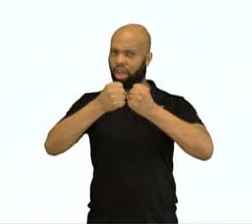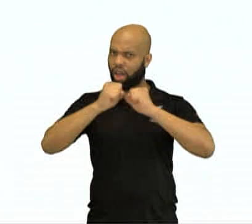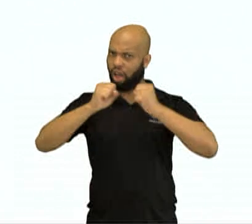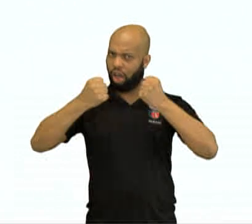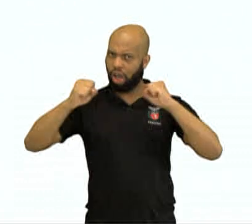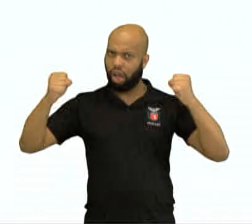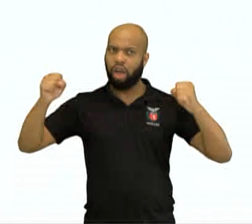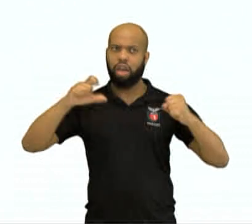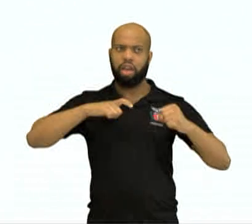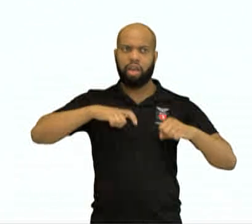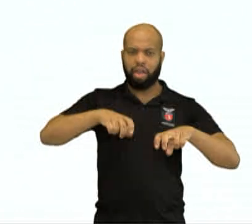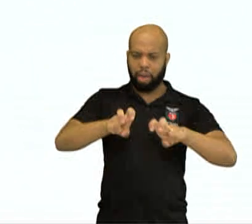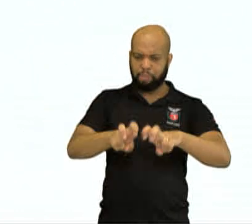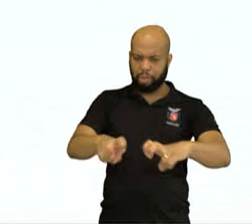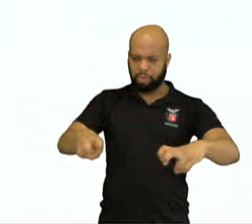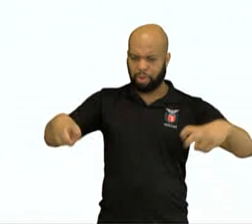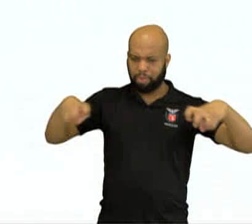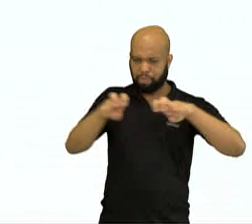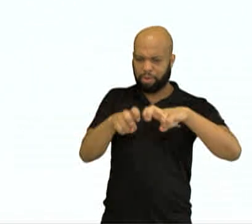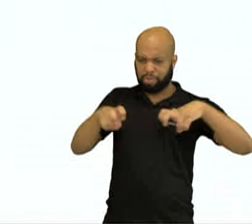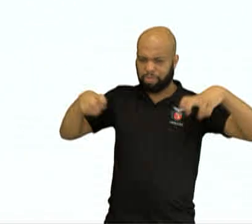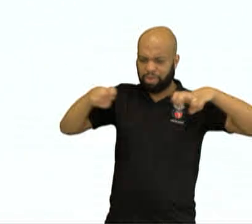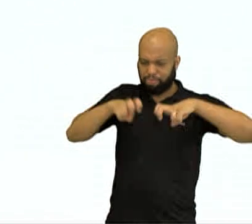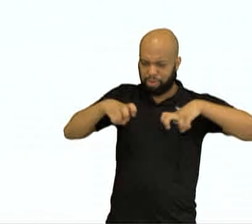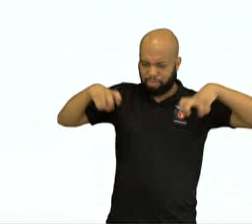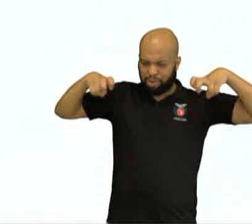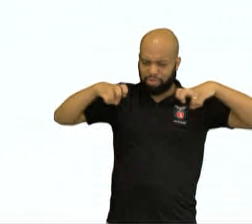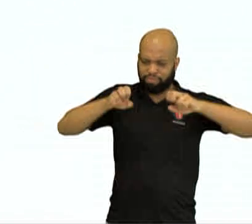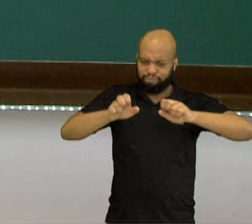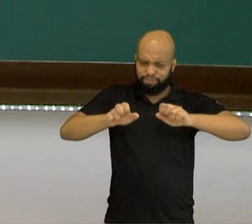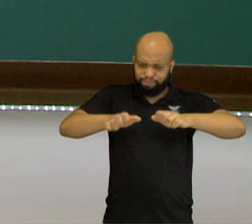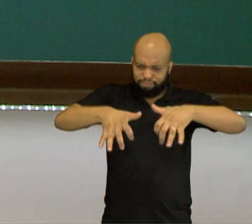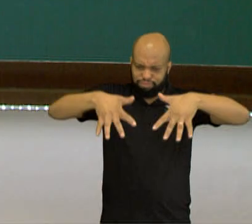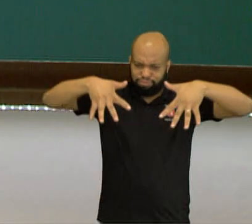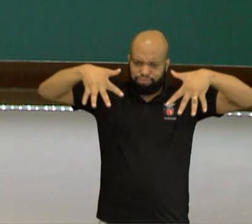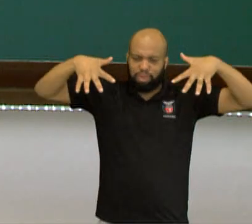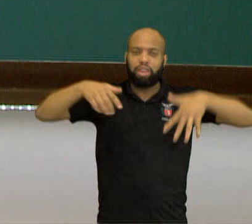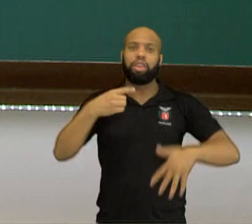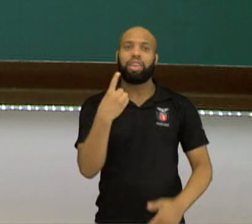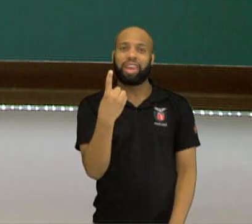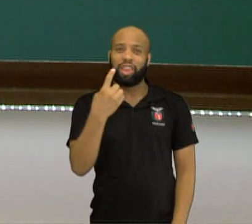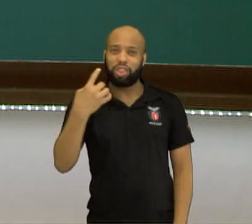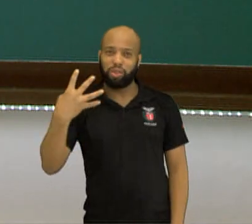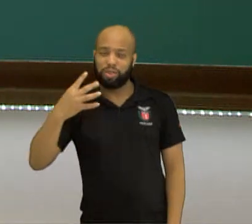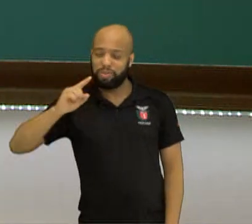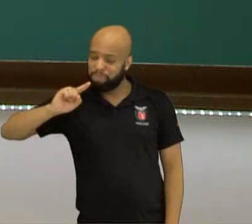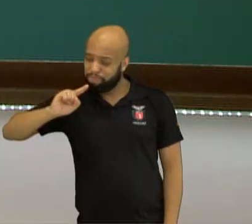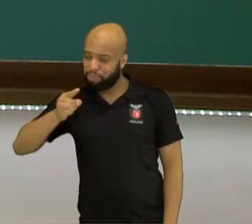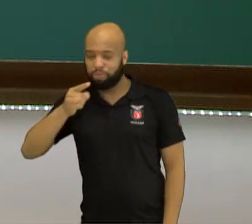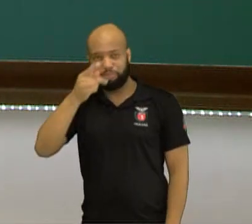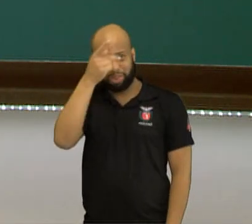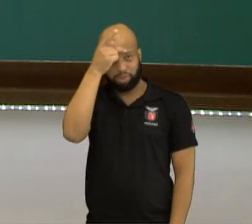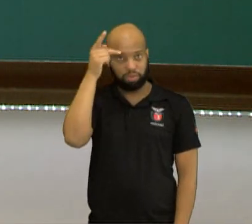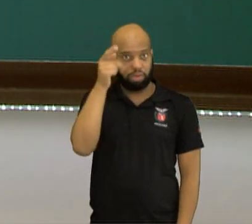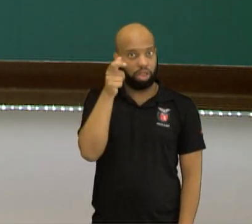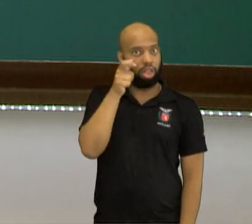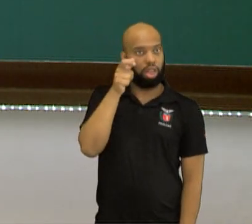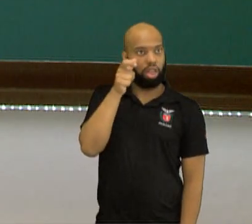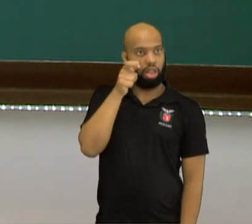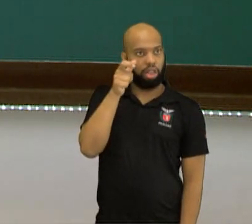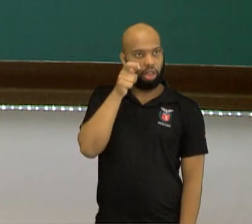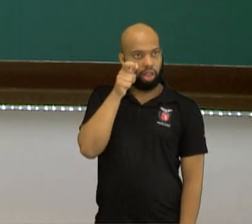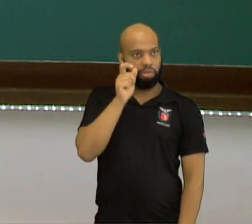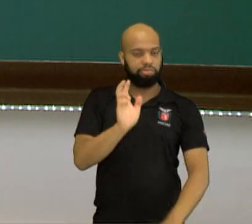cabiam mais ou menos 14 mil pessoas assistindo às apresentações. Então, o teatro, né,